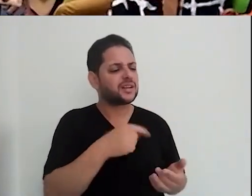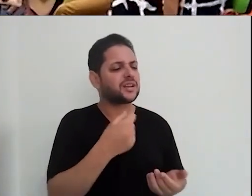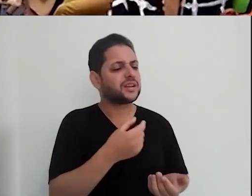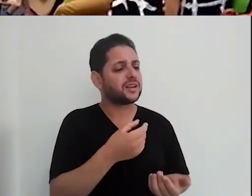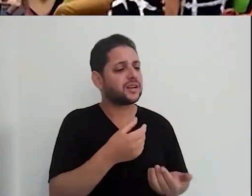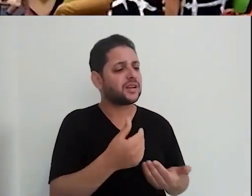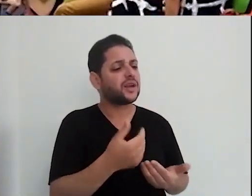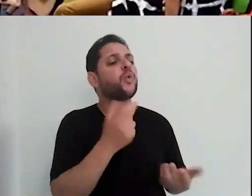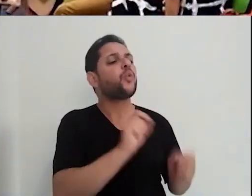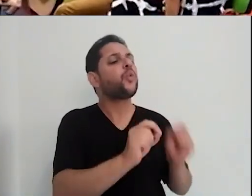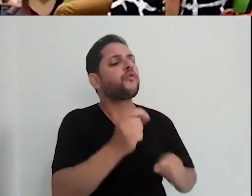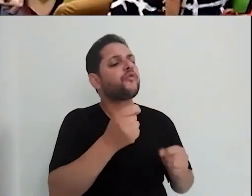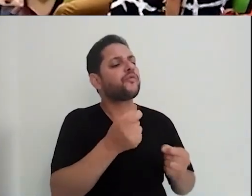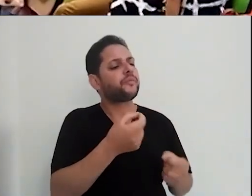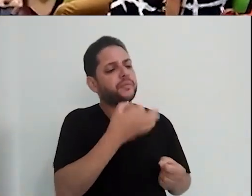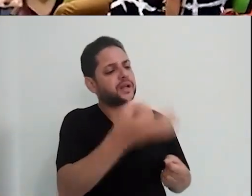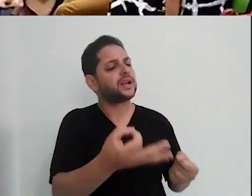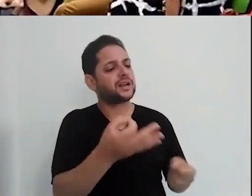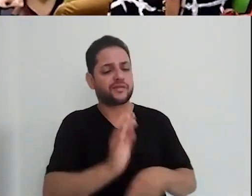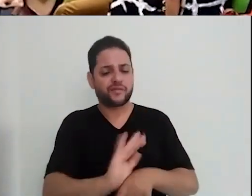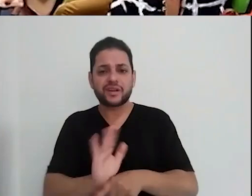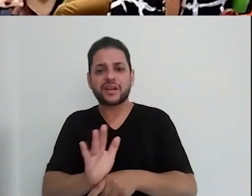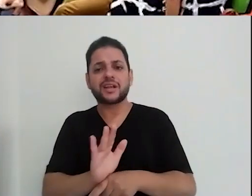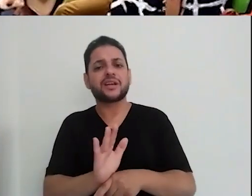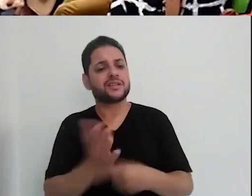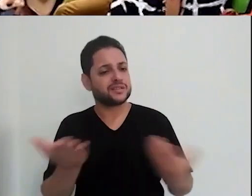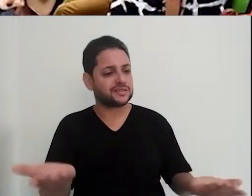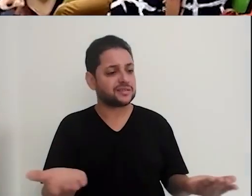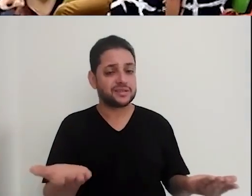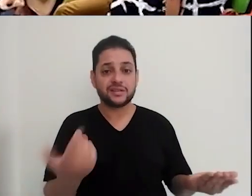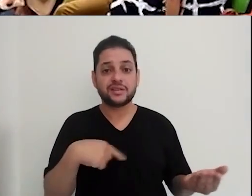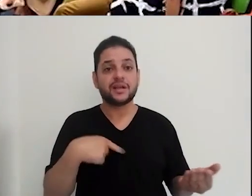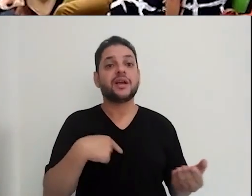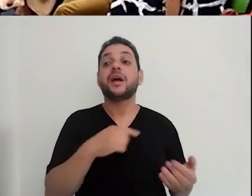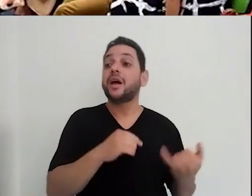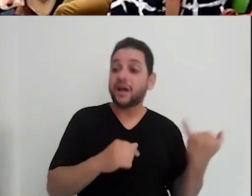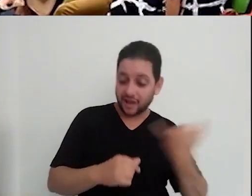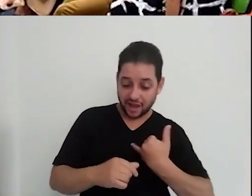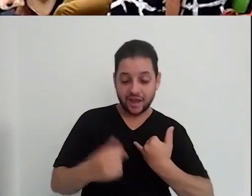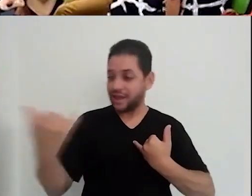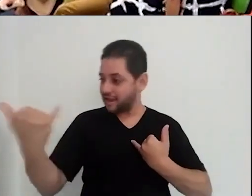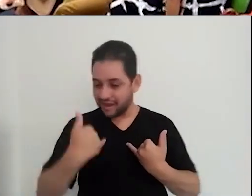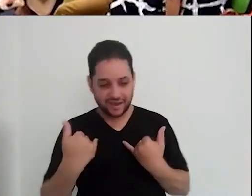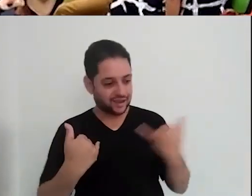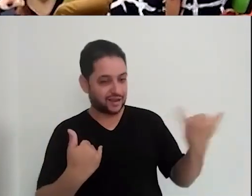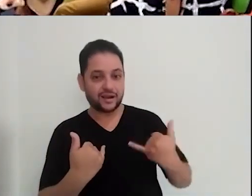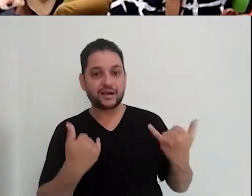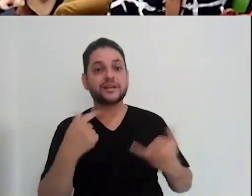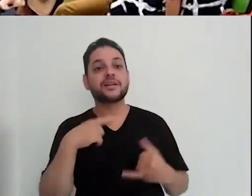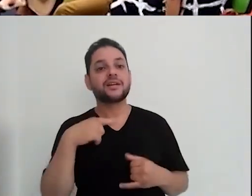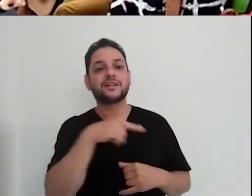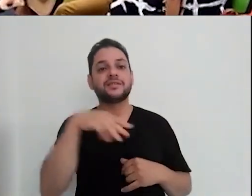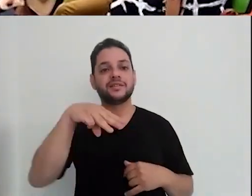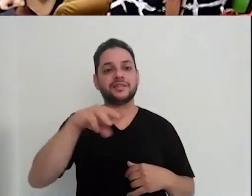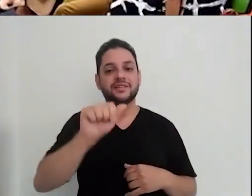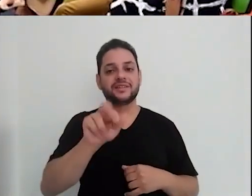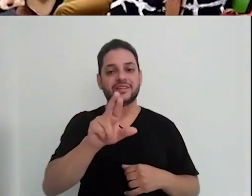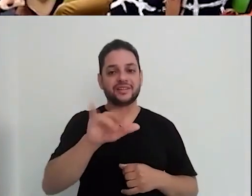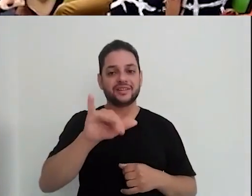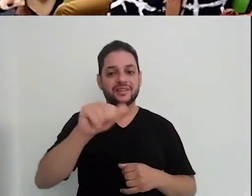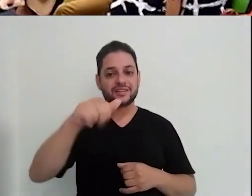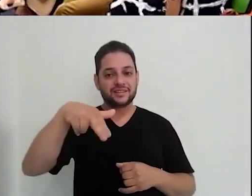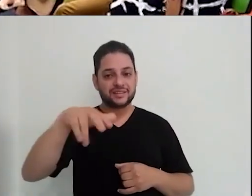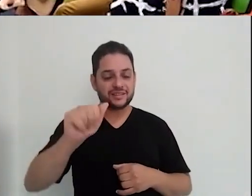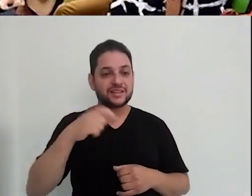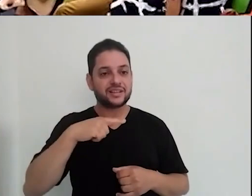que assistir? E acho que a gente vai muito nisso, na dica. Então, a Mariana mesmo estava falando que ela começou a